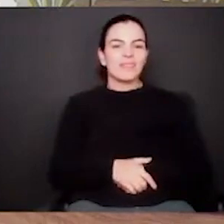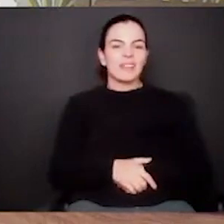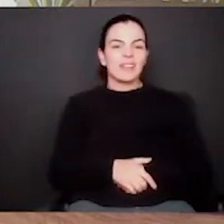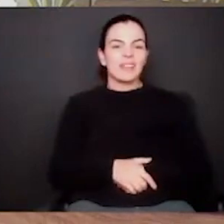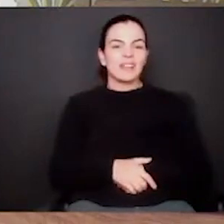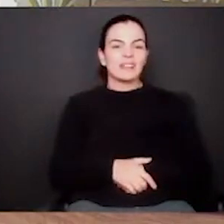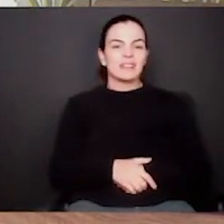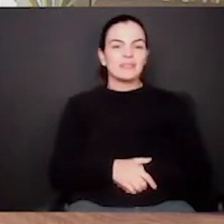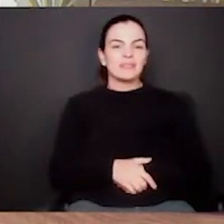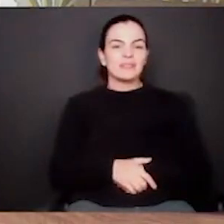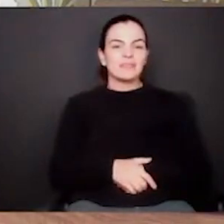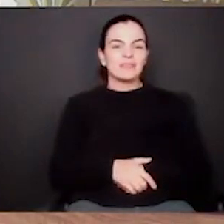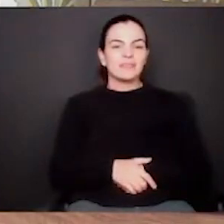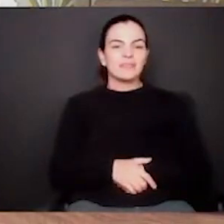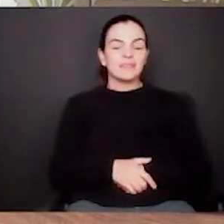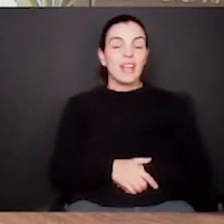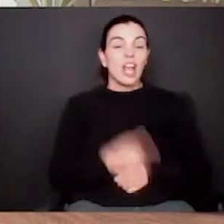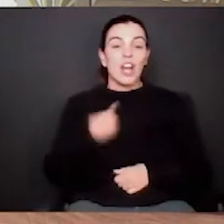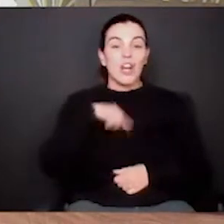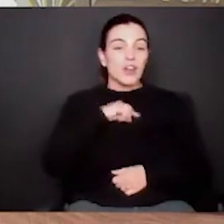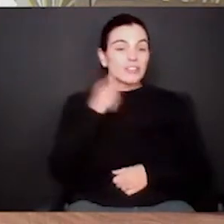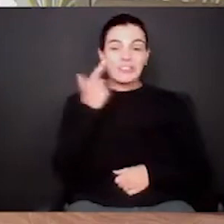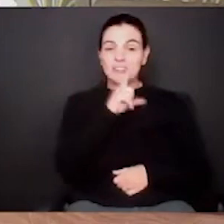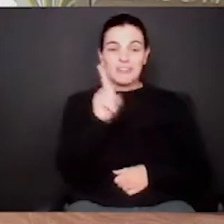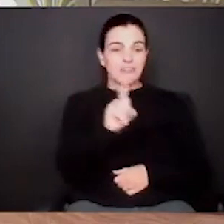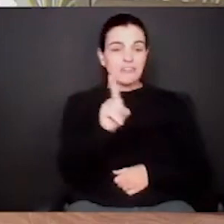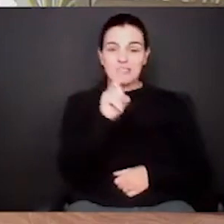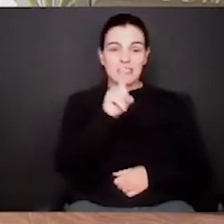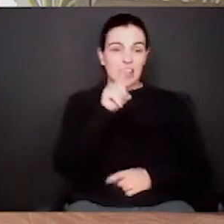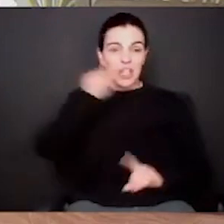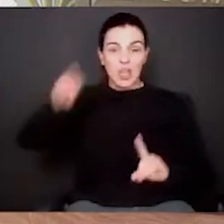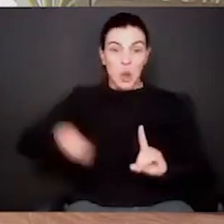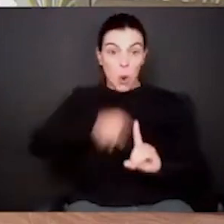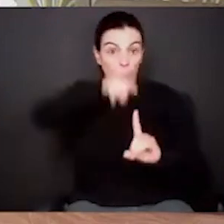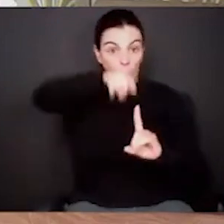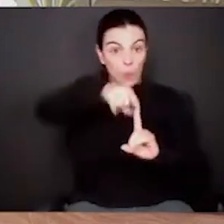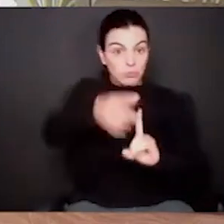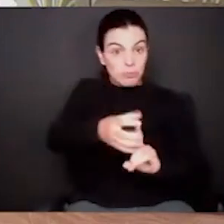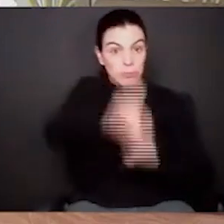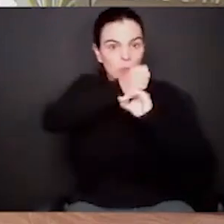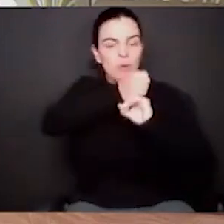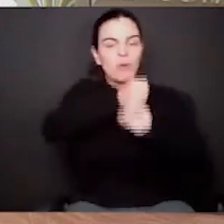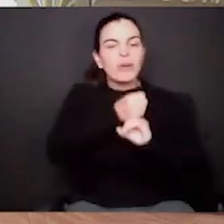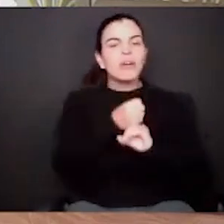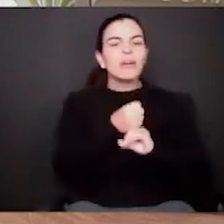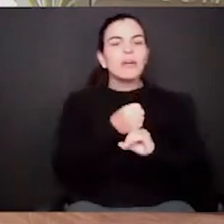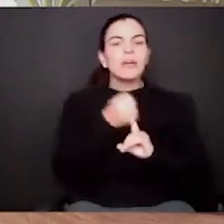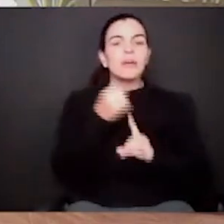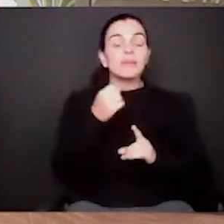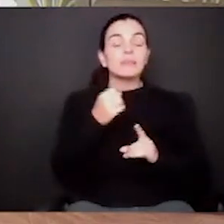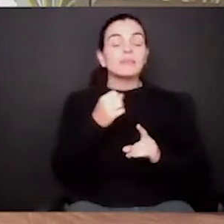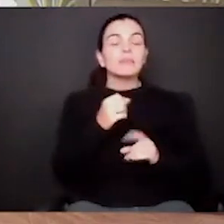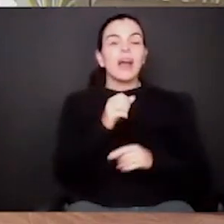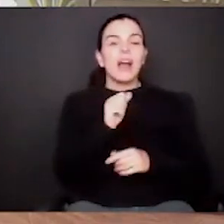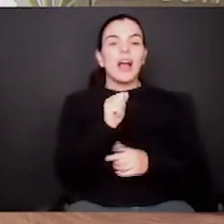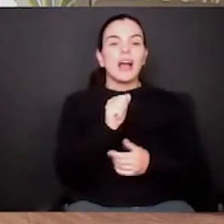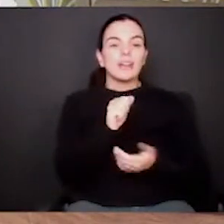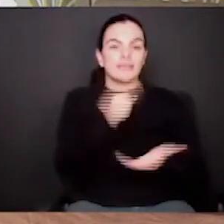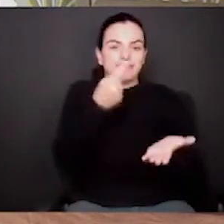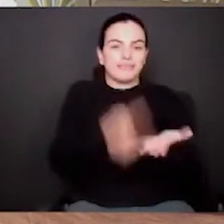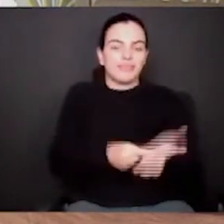objetivos, inclusive dos Objetivos de Desenvolvimento Sustentável da Agenda 2030,